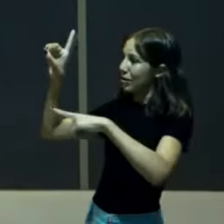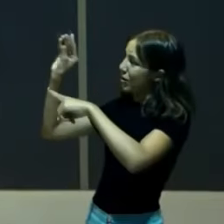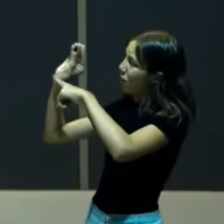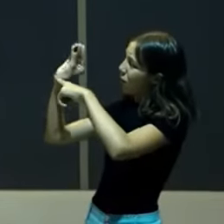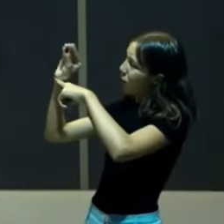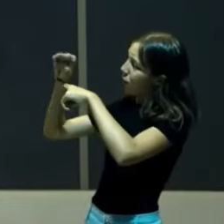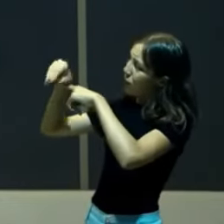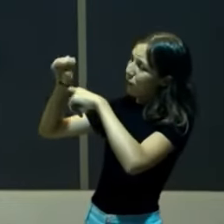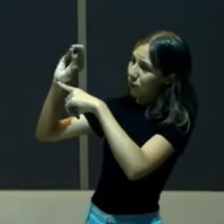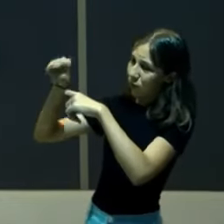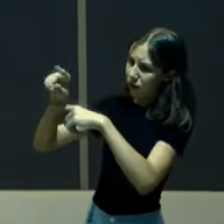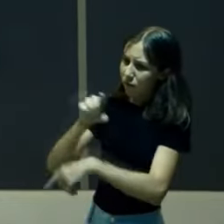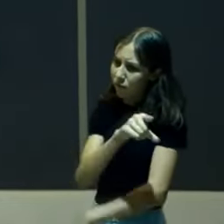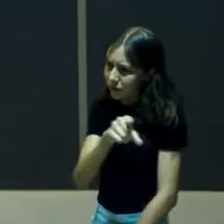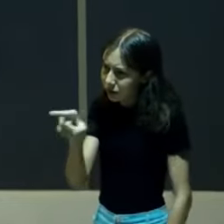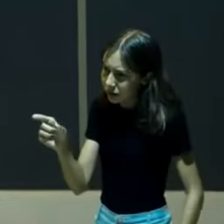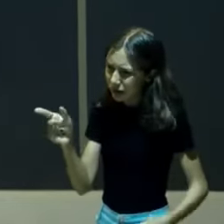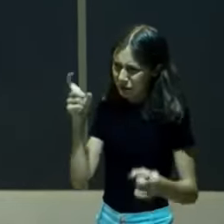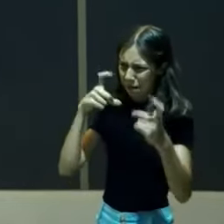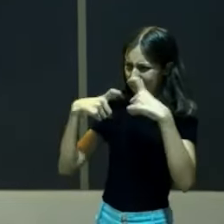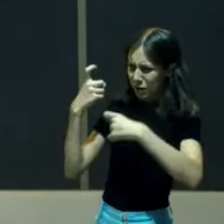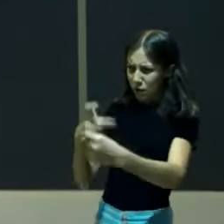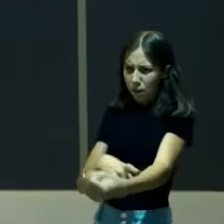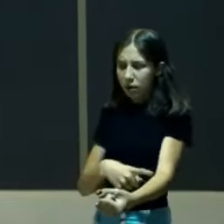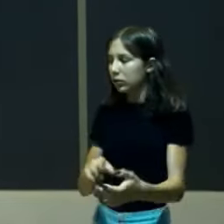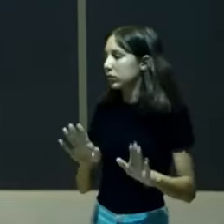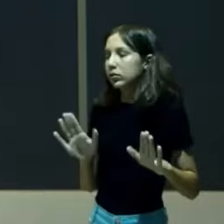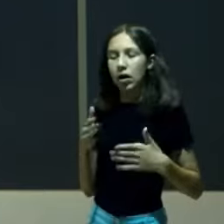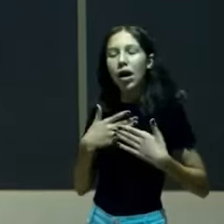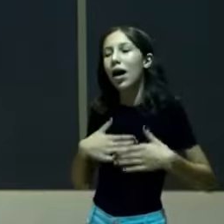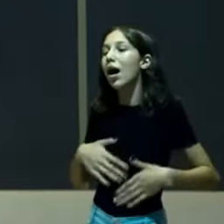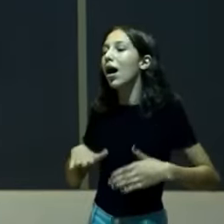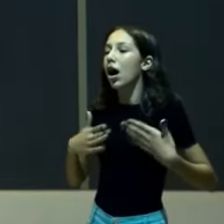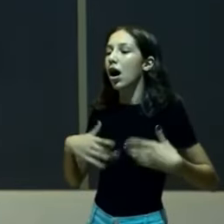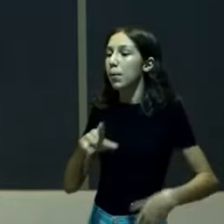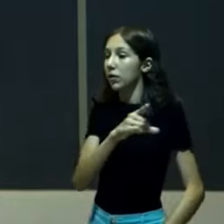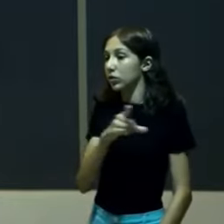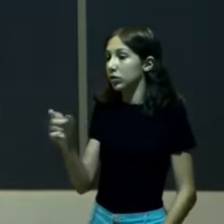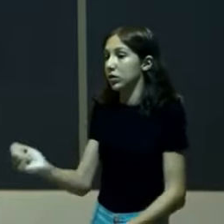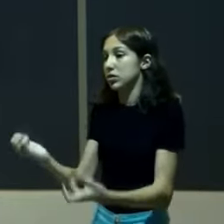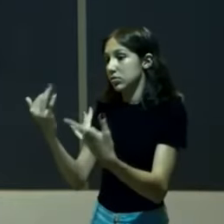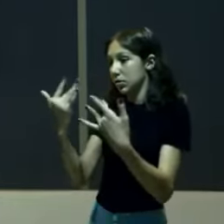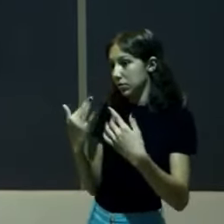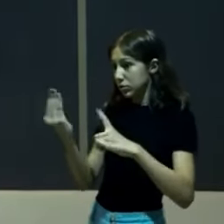Irmão Filipenses, fica tranquilo. Vocês me supriram, Deus vai suprir vocês.